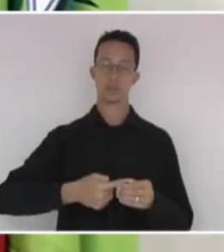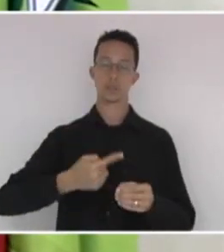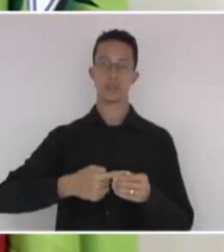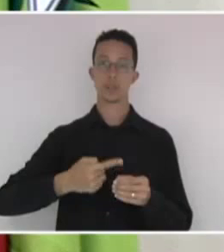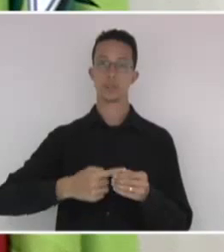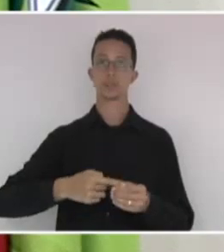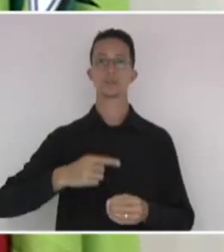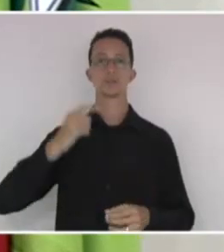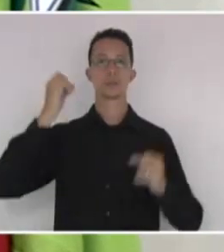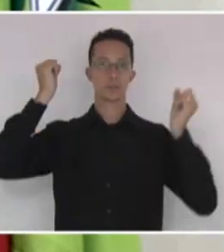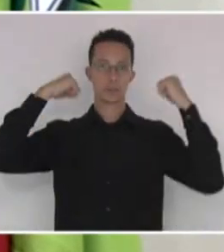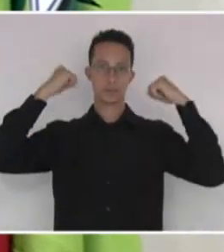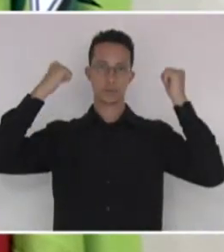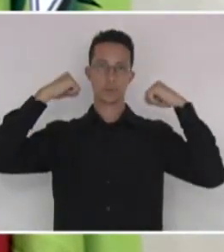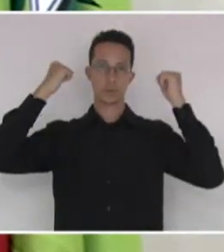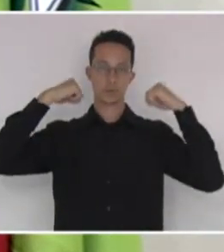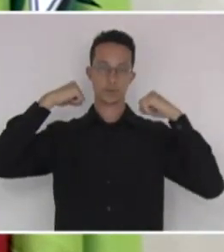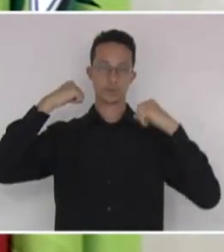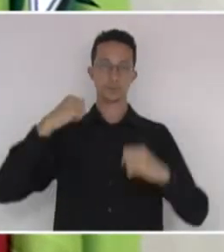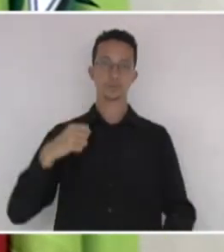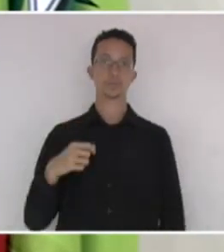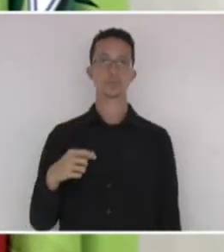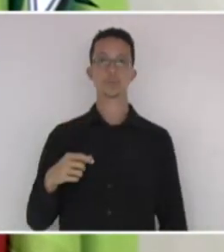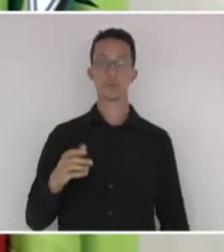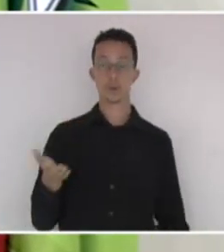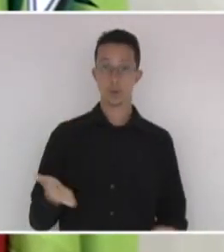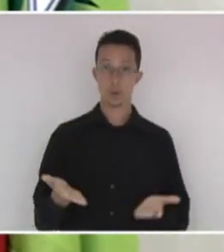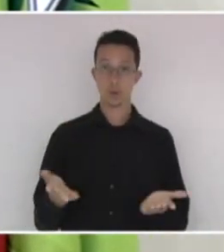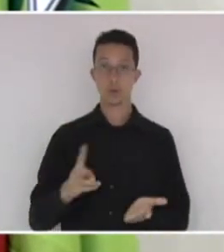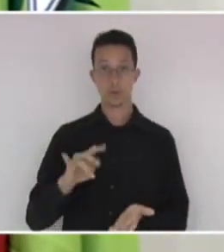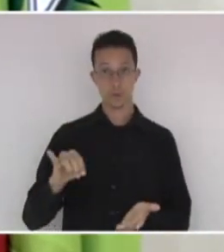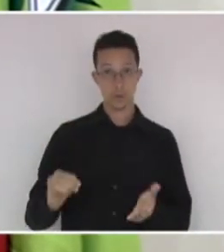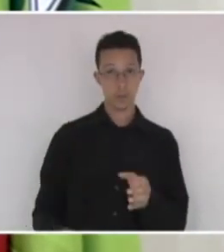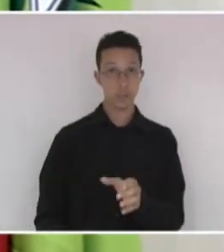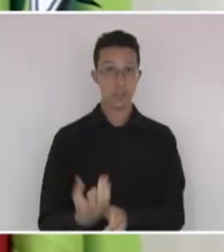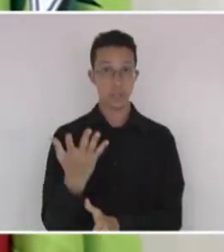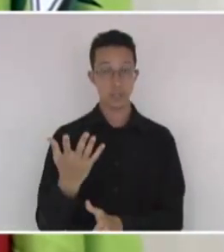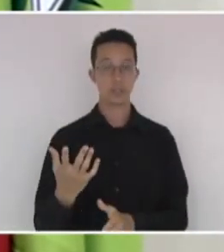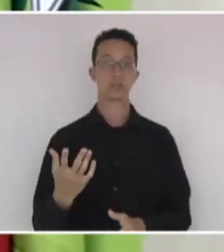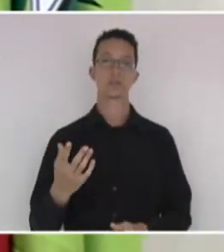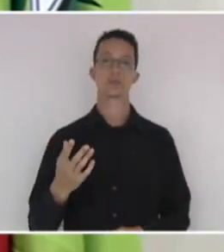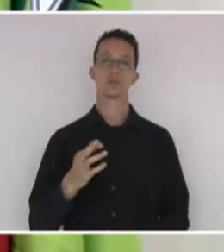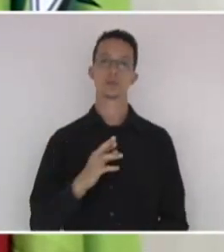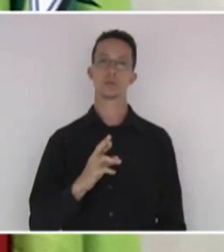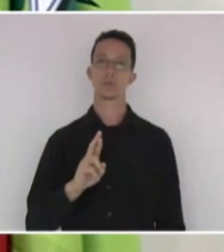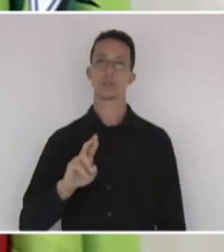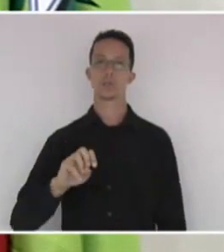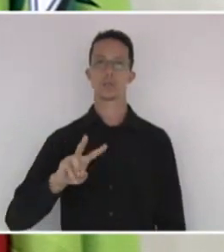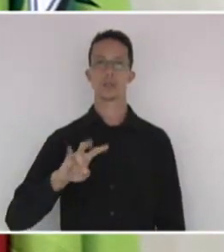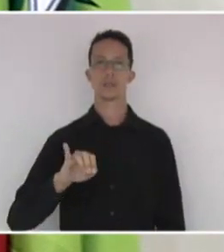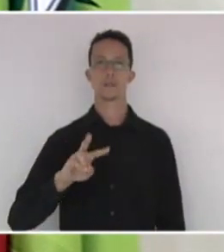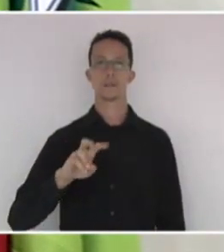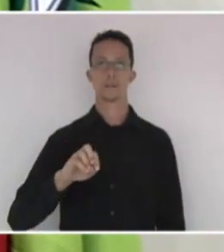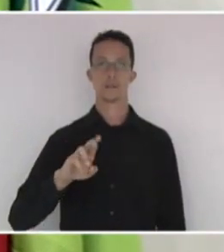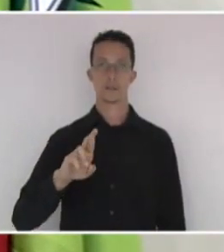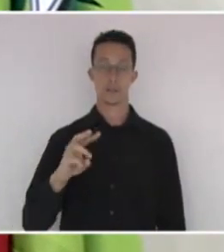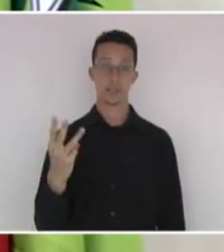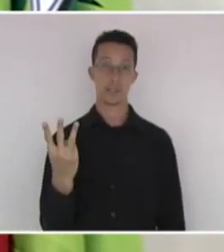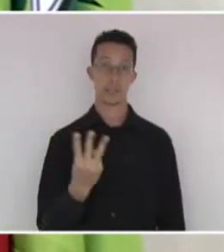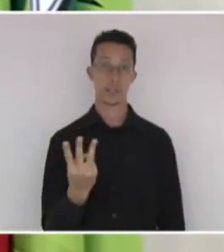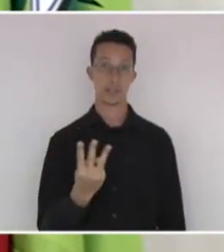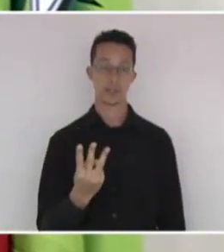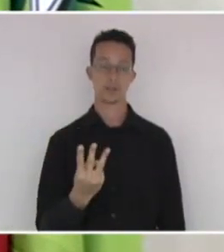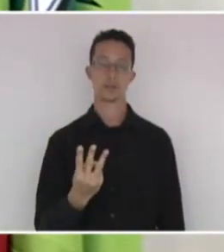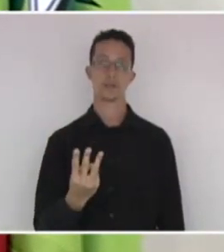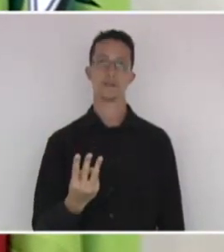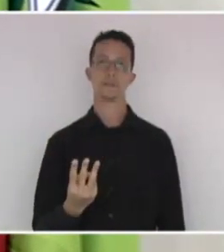estamos na iminência de lançar o Reviver 3 agora no mês de março. O governador fez um pedido, uma solicitação,